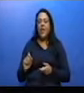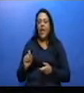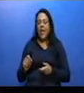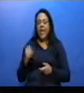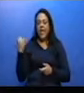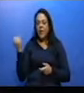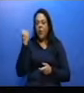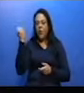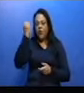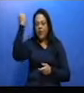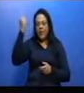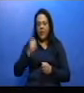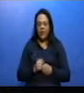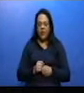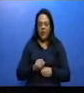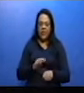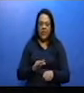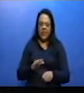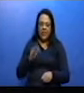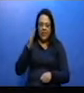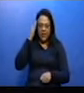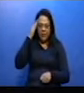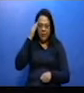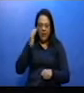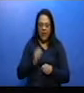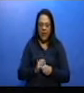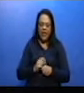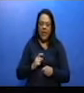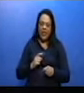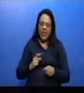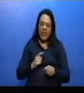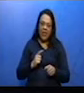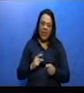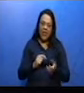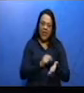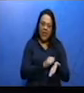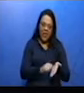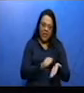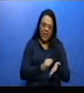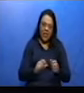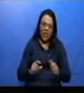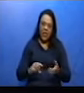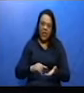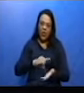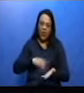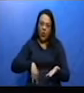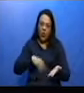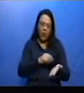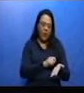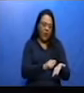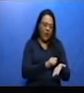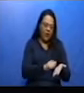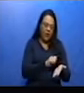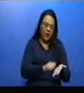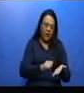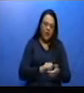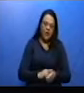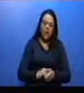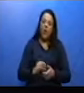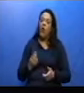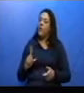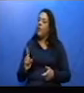documentos escritos e não escritos. Não é só o que está escrito, pode ser também uma pesquisa, uma